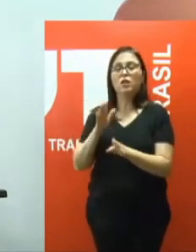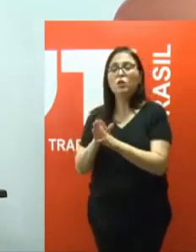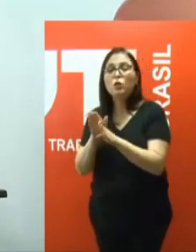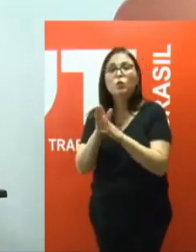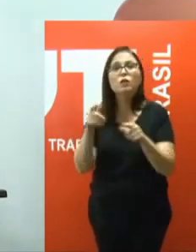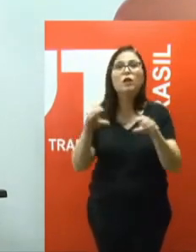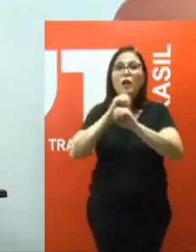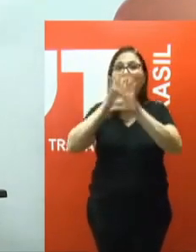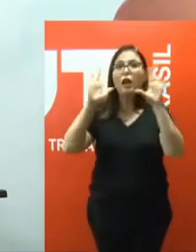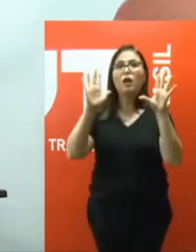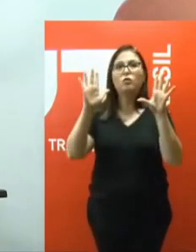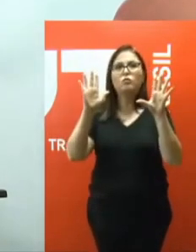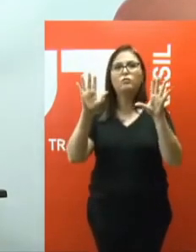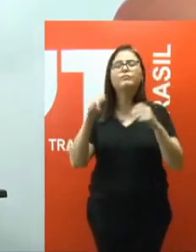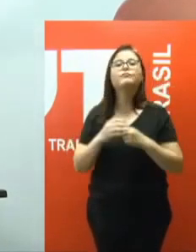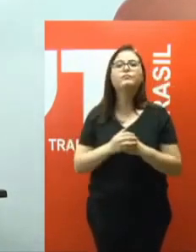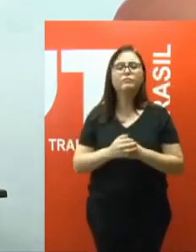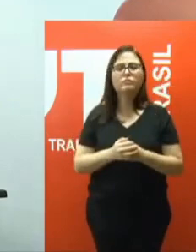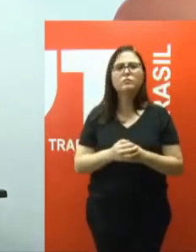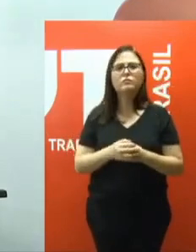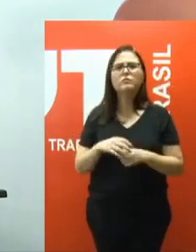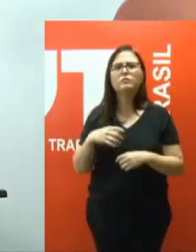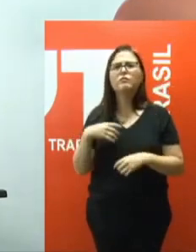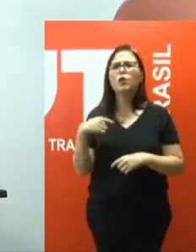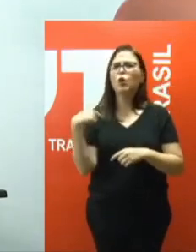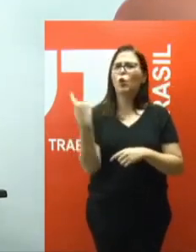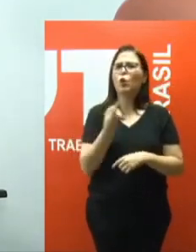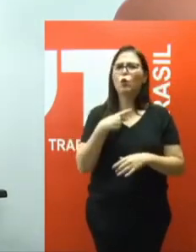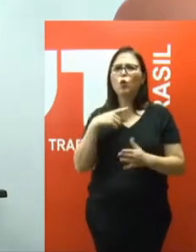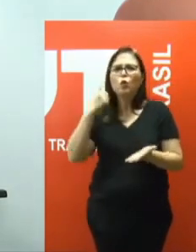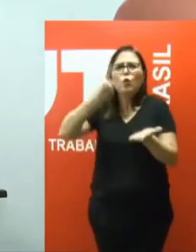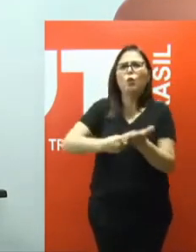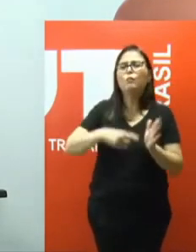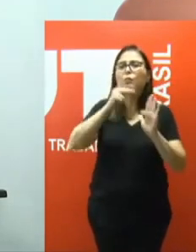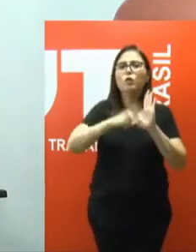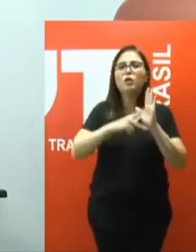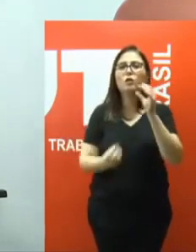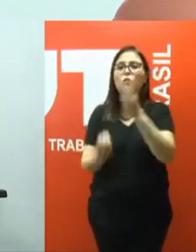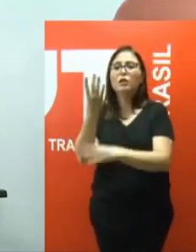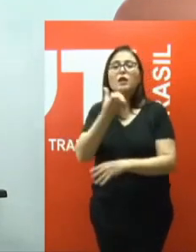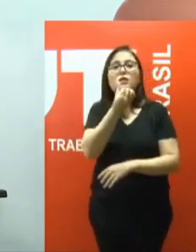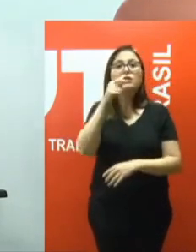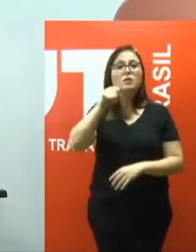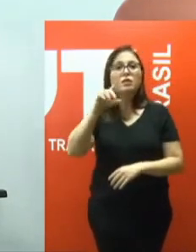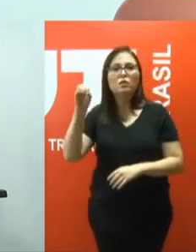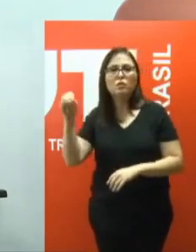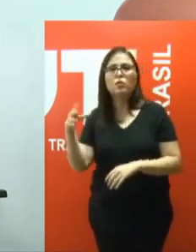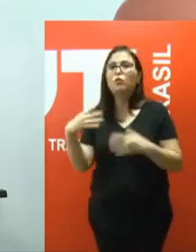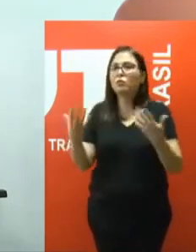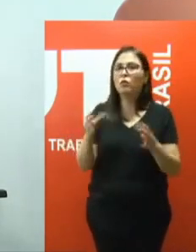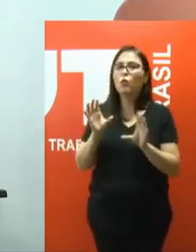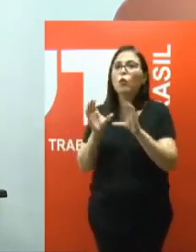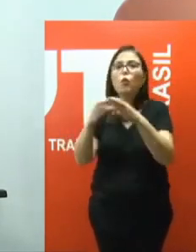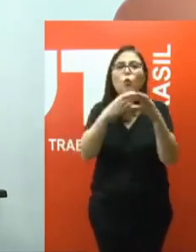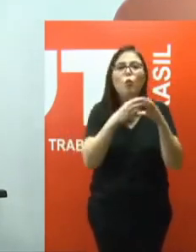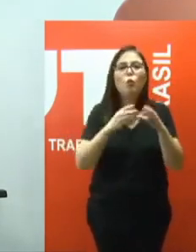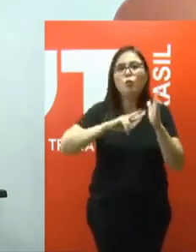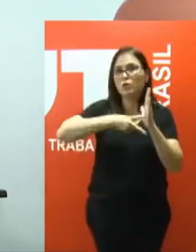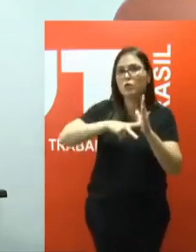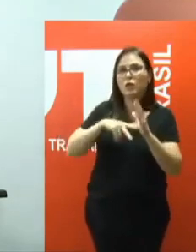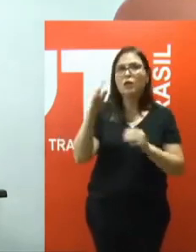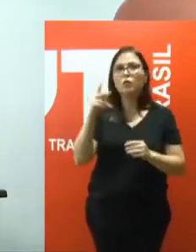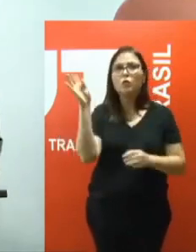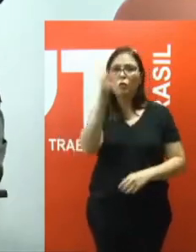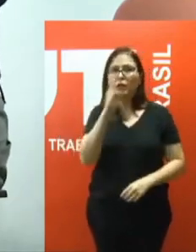criar 6 mil comitês. Só de sindicato filiado à CUT nós temos 4 mil. Então não é nada impossível de atingir essa meta, né? E nós